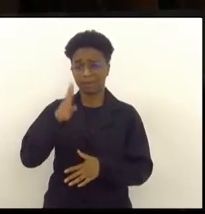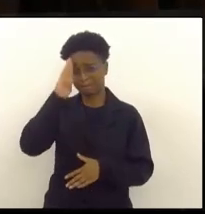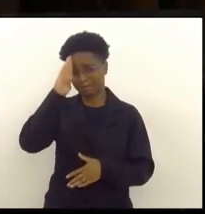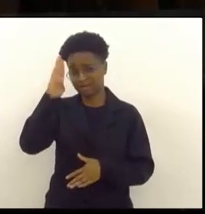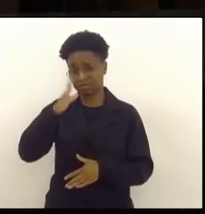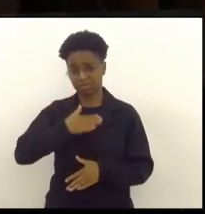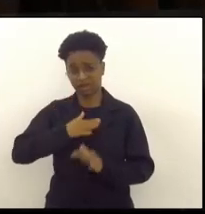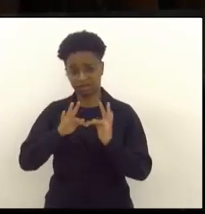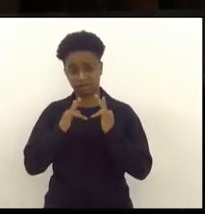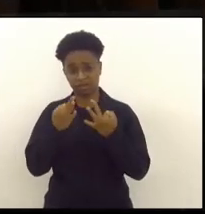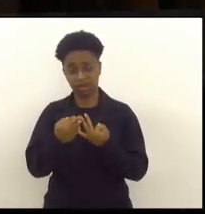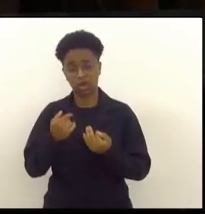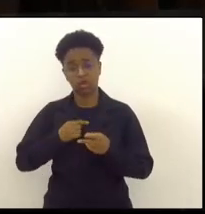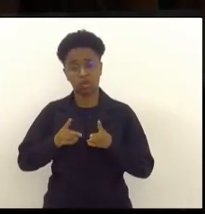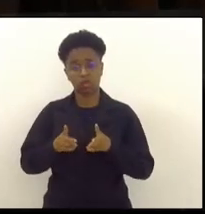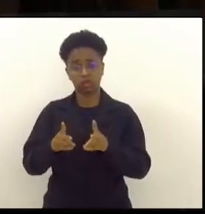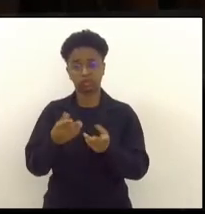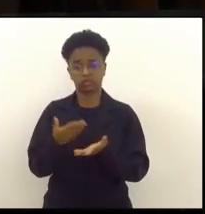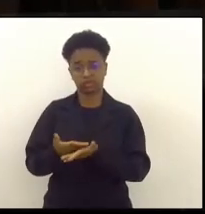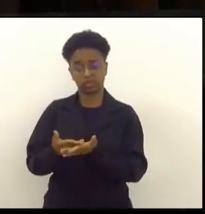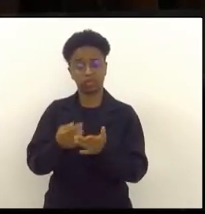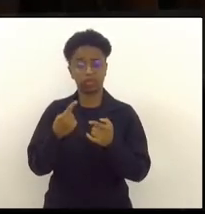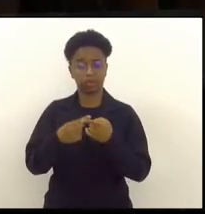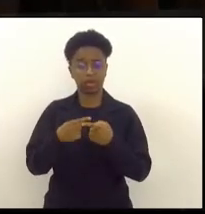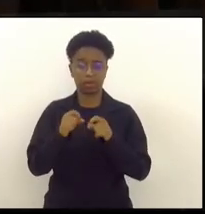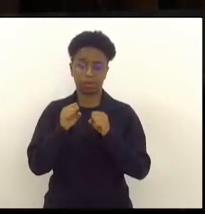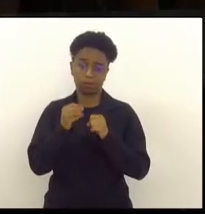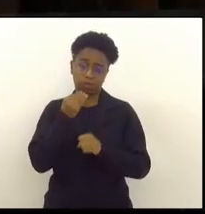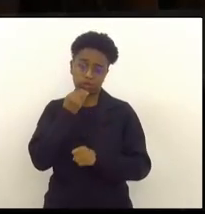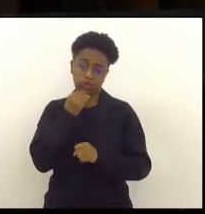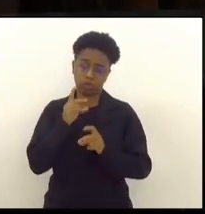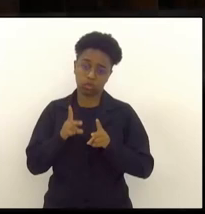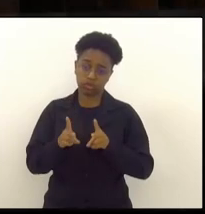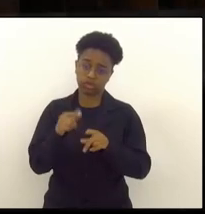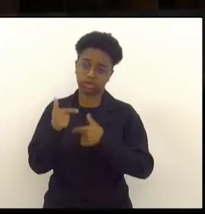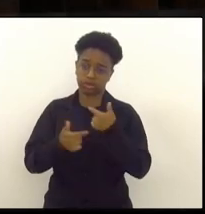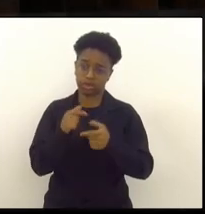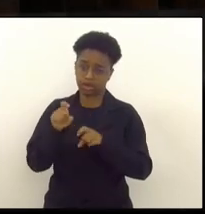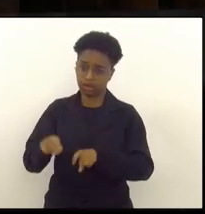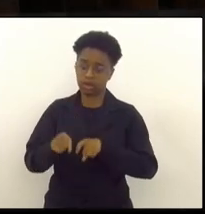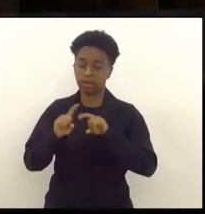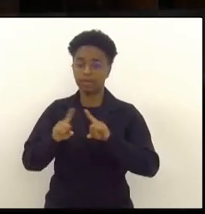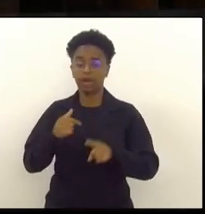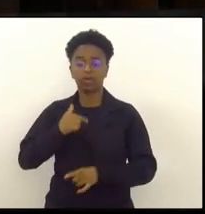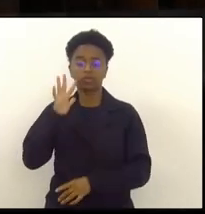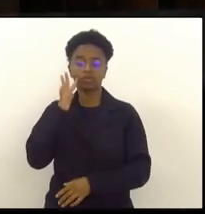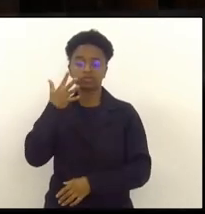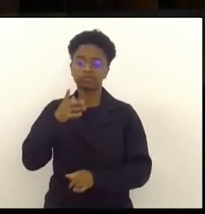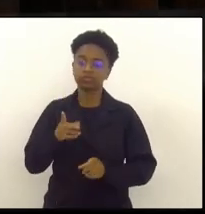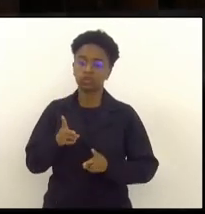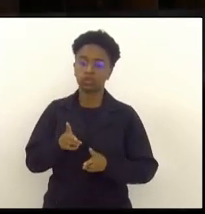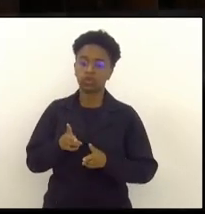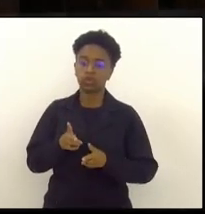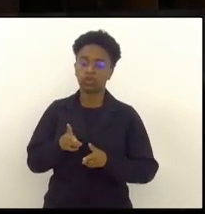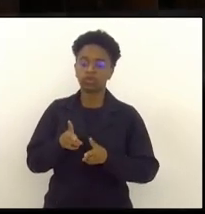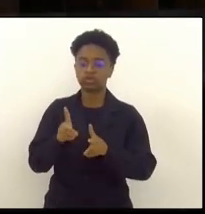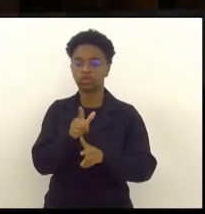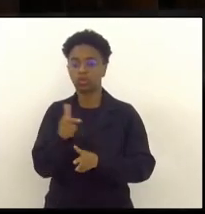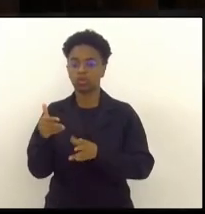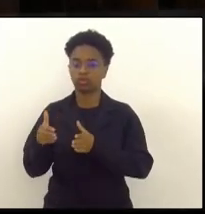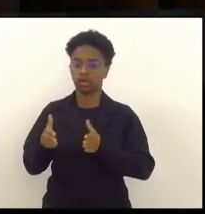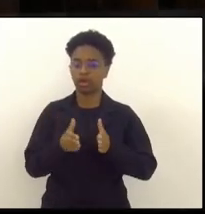a minha família que eu continuasse os estudos, porque eu poderia ter continuado trabalhando na roça, eu decidi seguir por outro caminho.